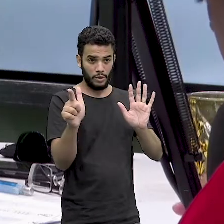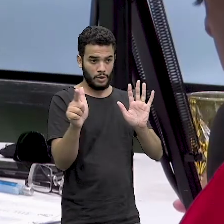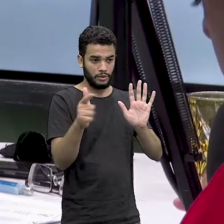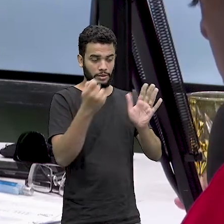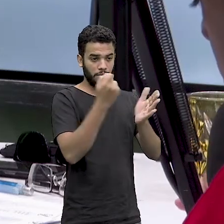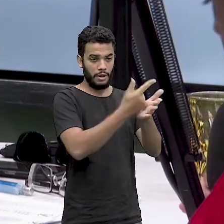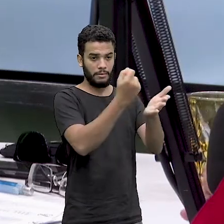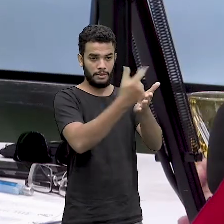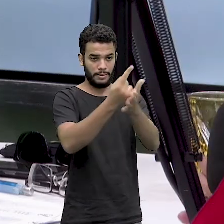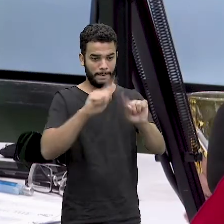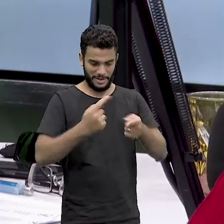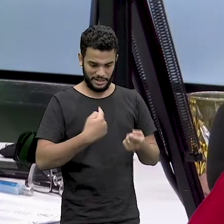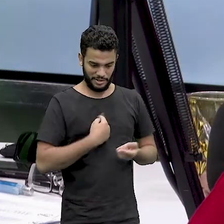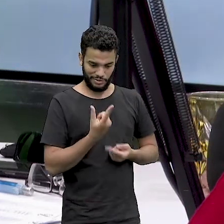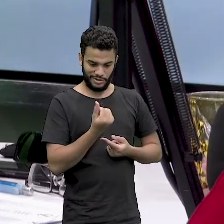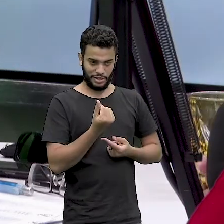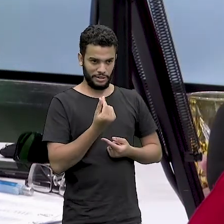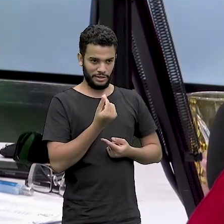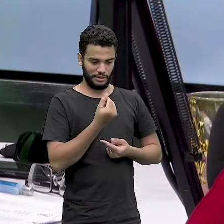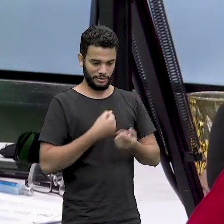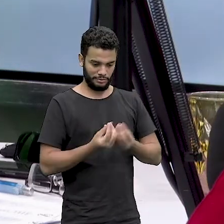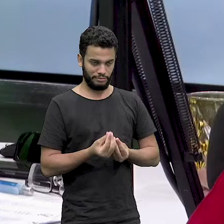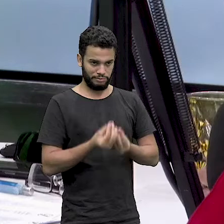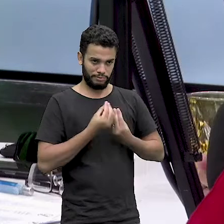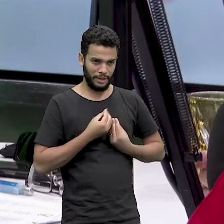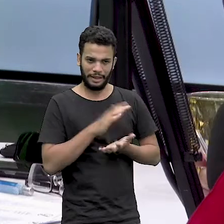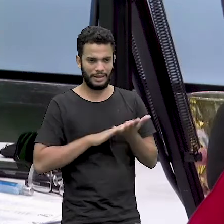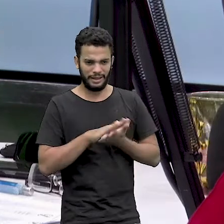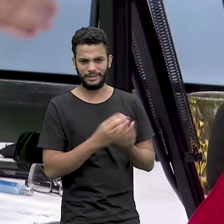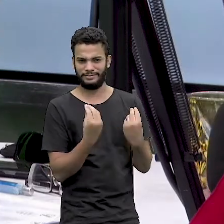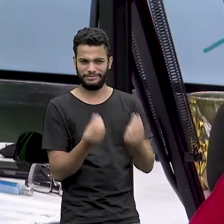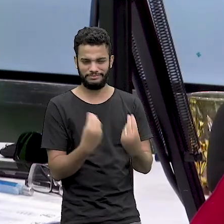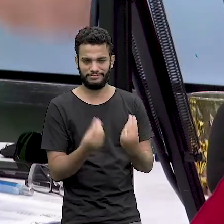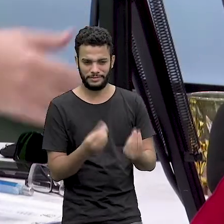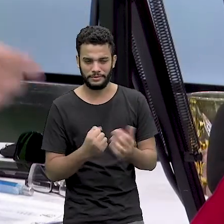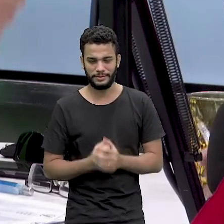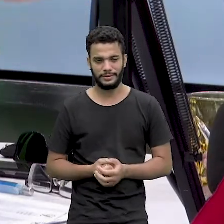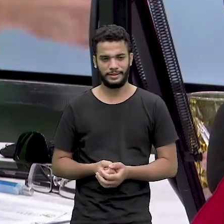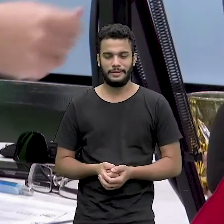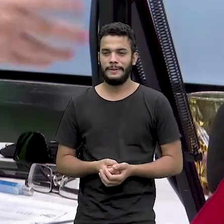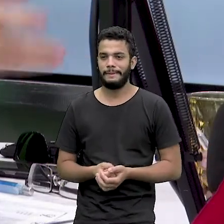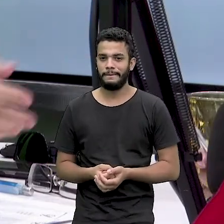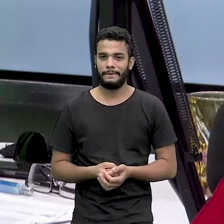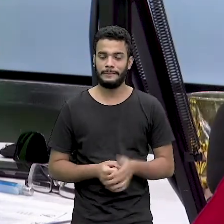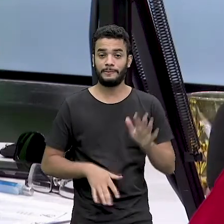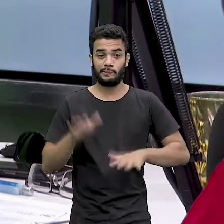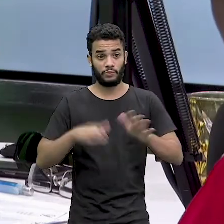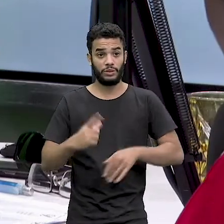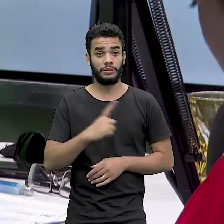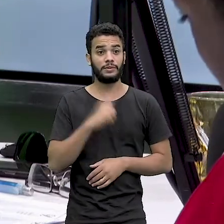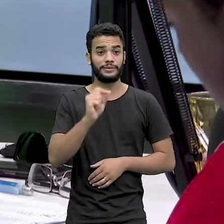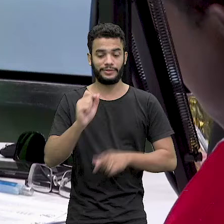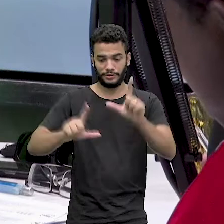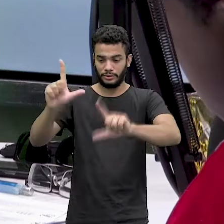né? Porque com essa coisa também do influencer, né? Você vê as marcas pagando, a pessoa, não, peraí,